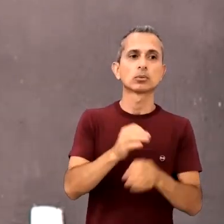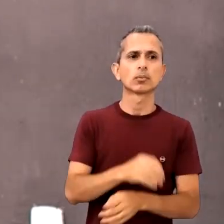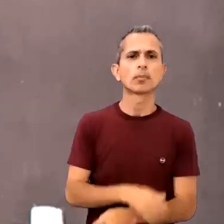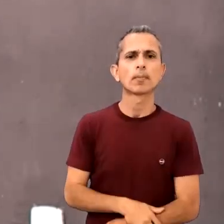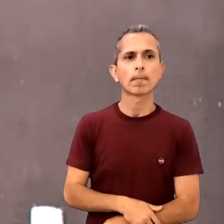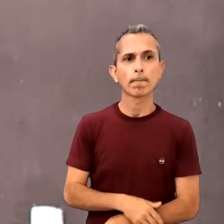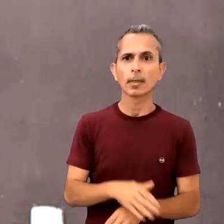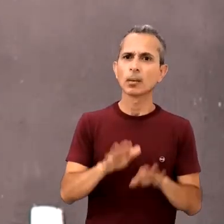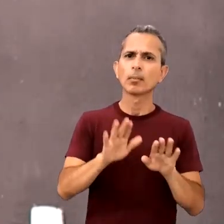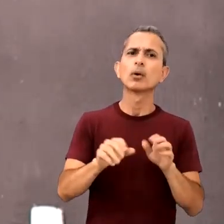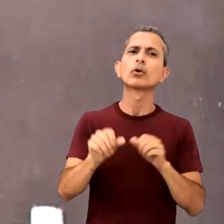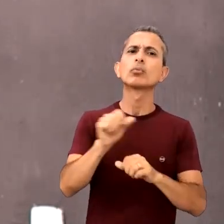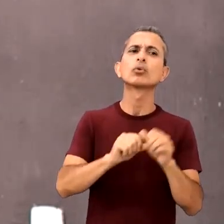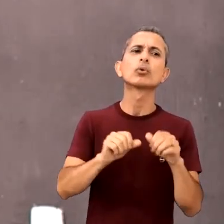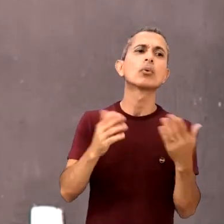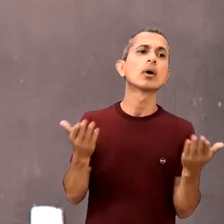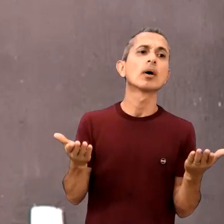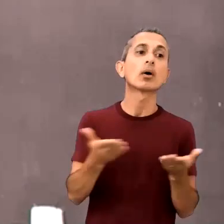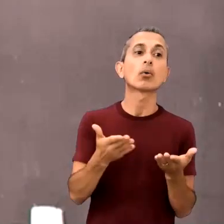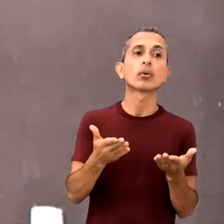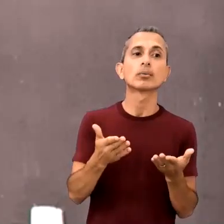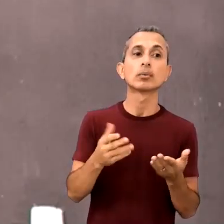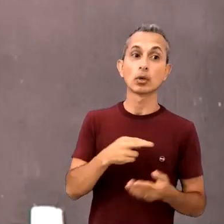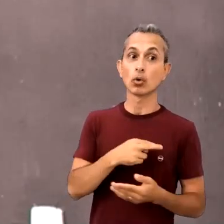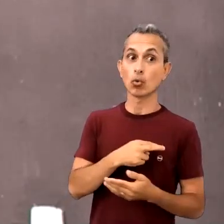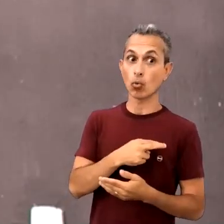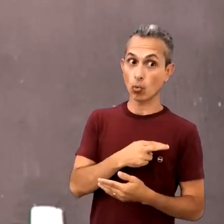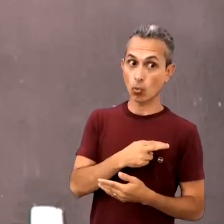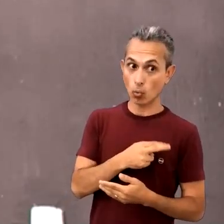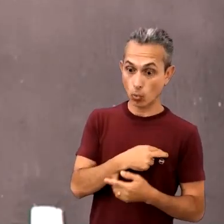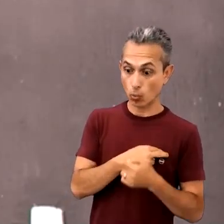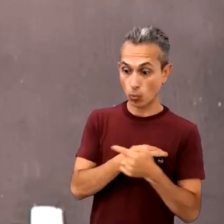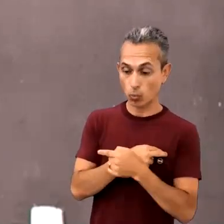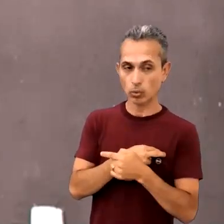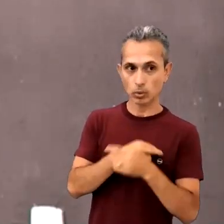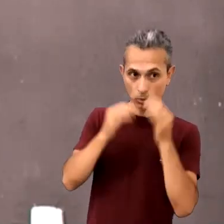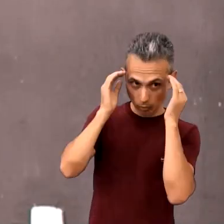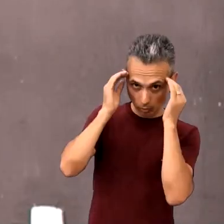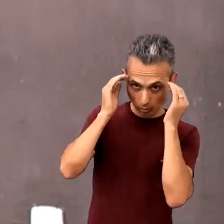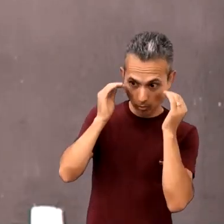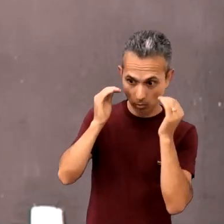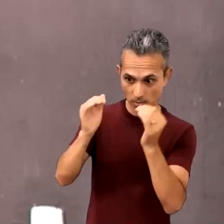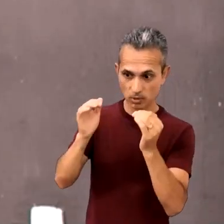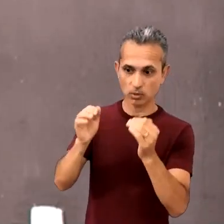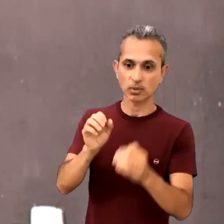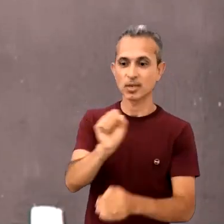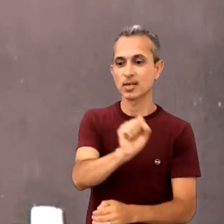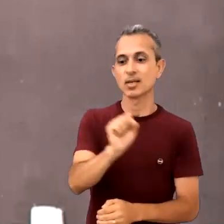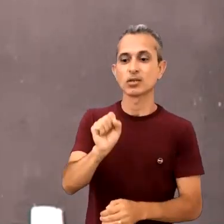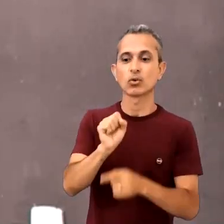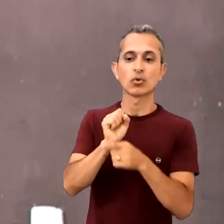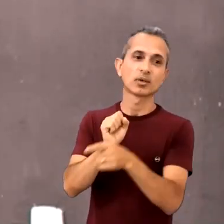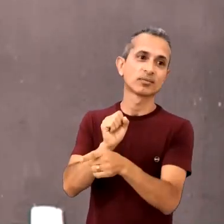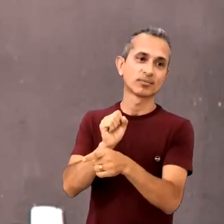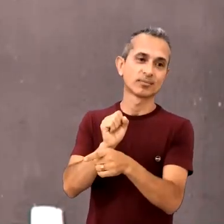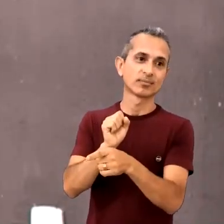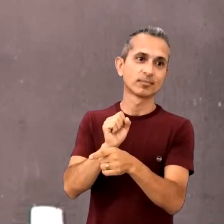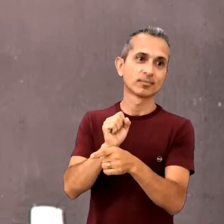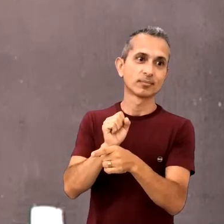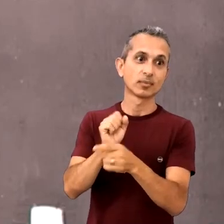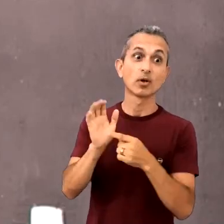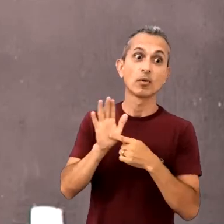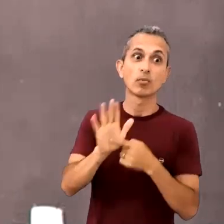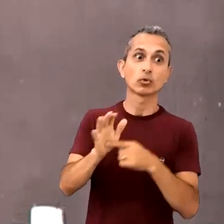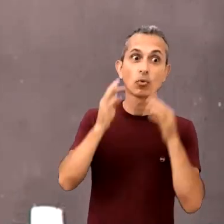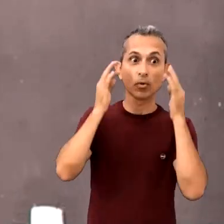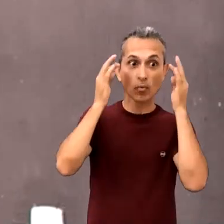Ruth obedeceu sua sogra, mas demonstrou firmeza de caráter, fé. Primeiro,